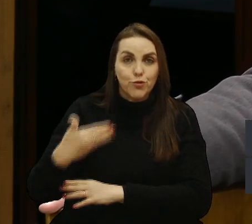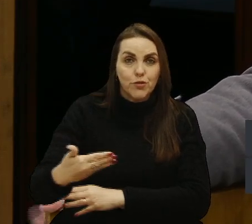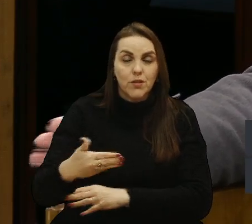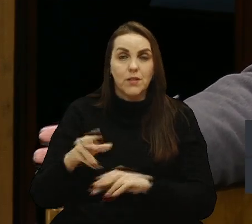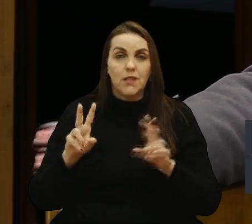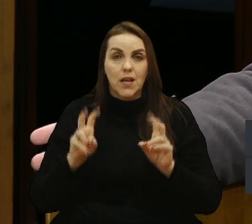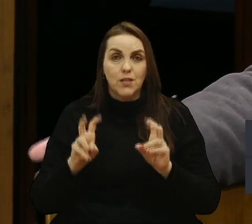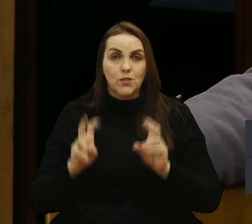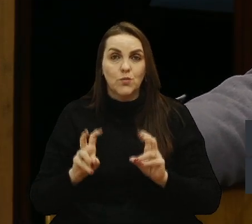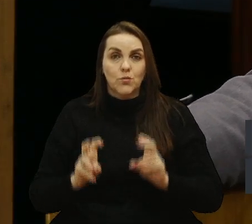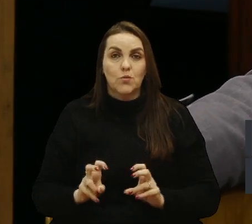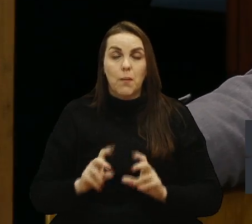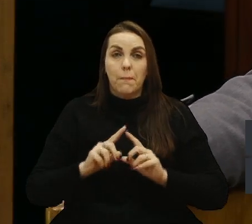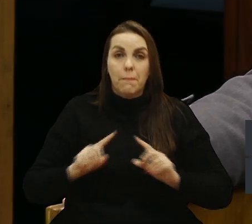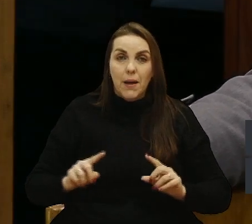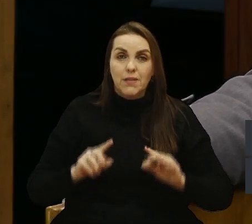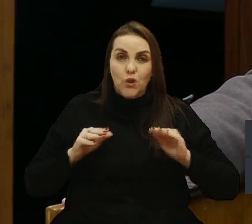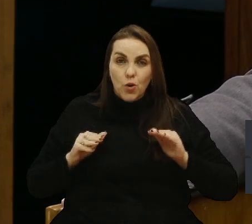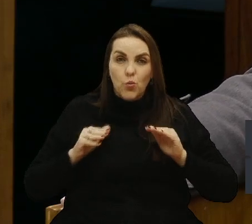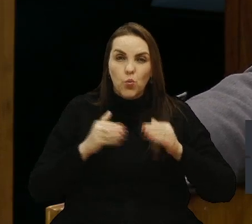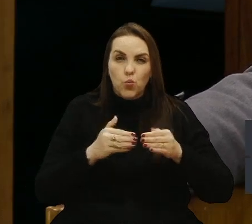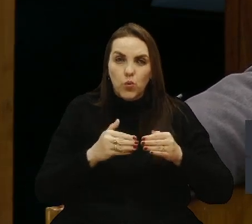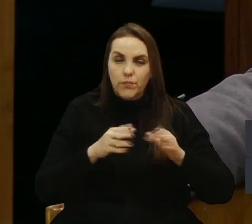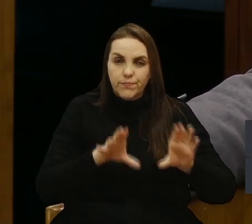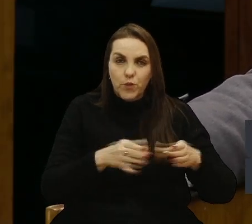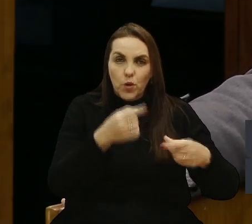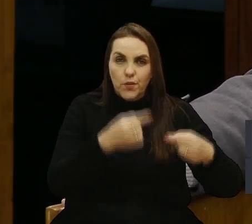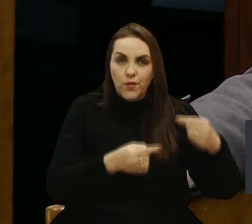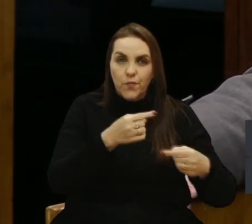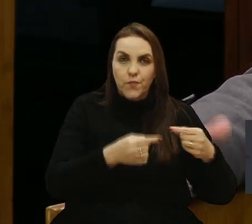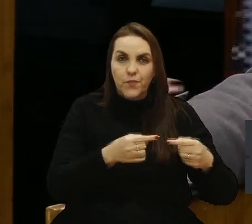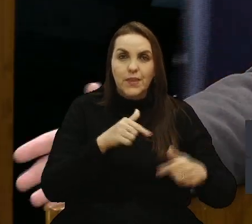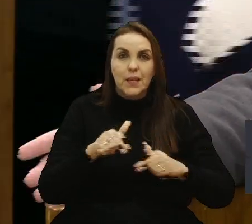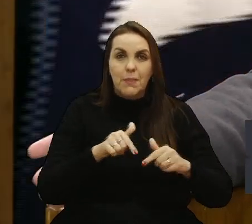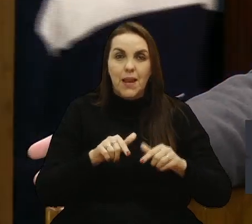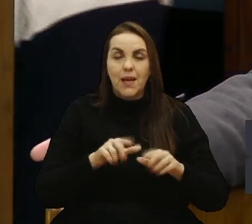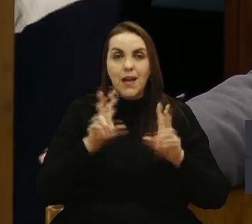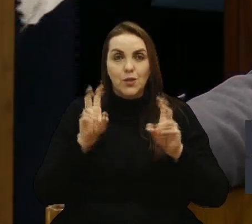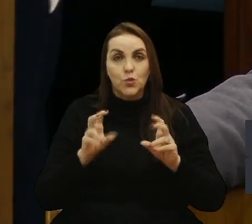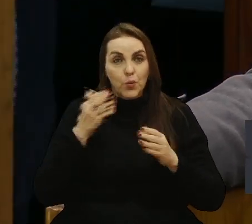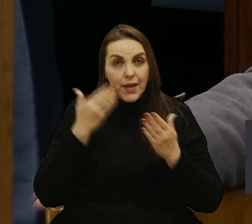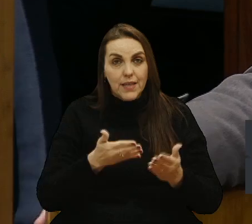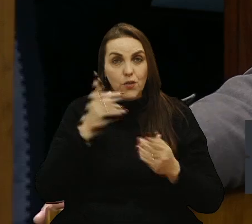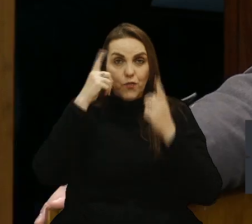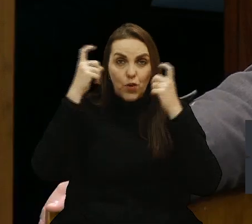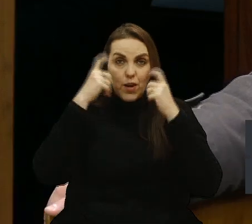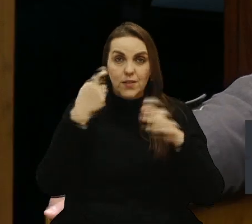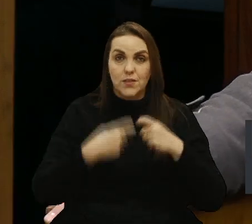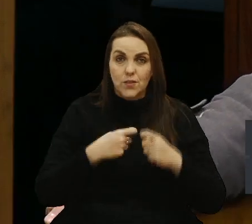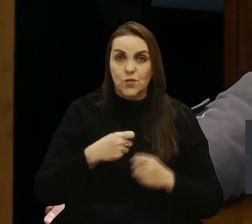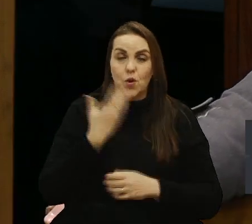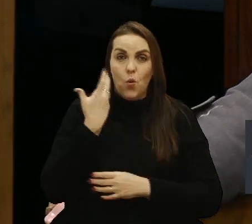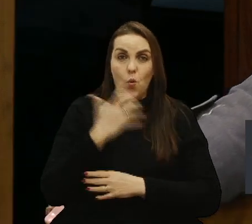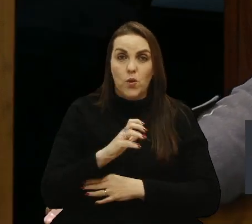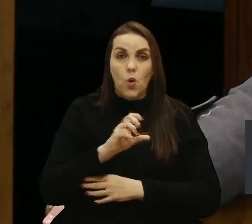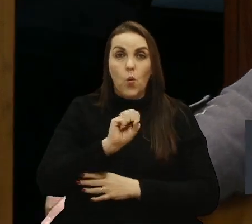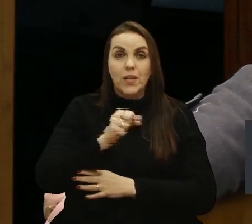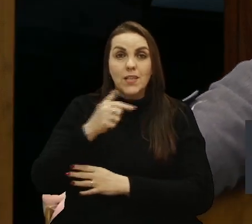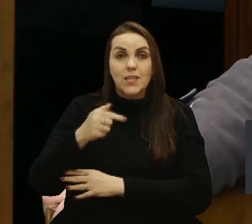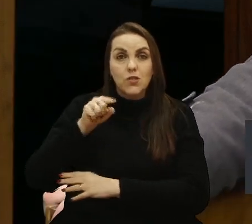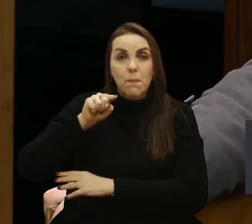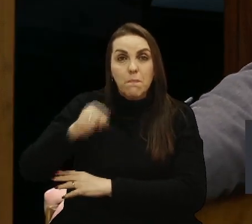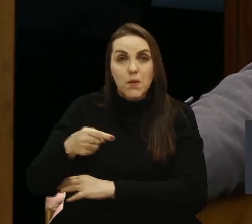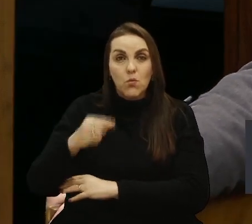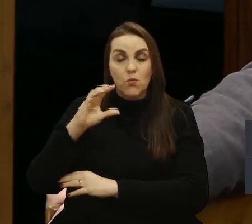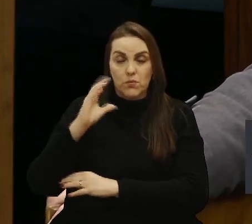assuntos, mas estritamente o objetivo desta frente é trabalhar enquanto a isso. Nós tivemos no Brasil no ano passado cerca de 87 mil casos de